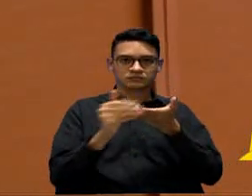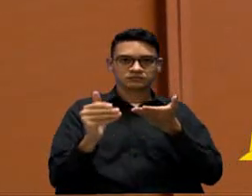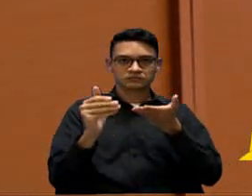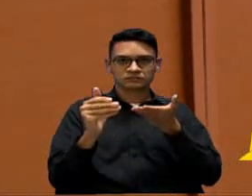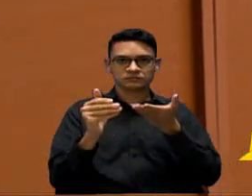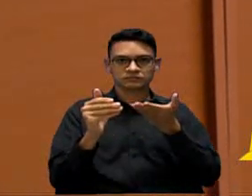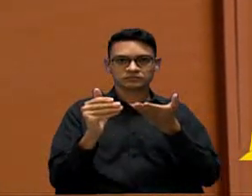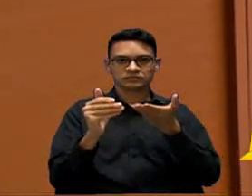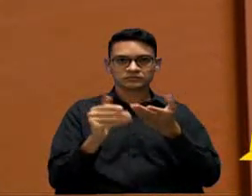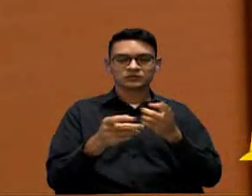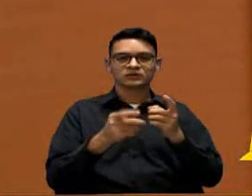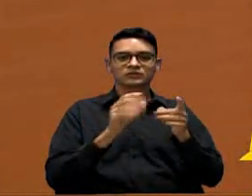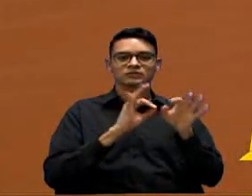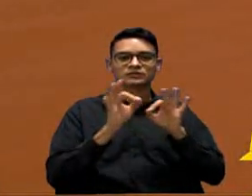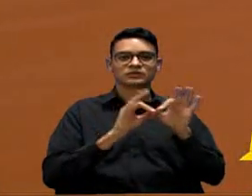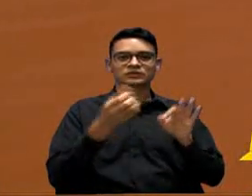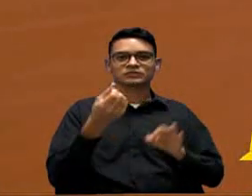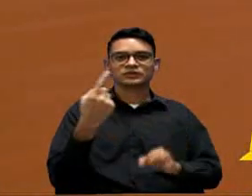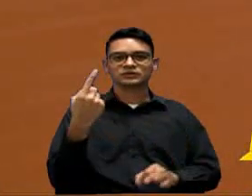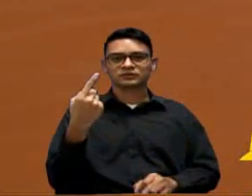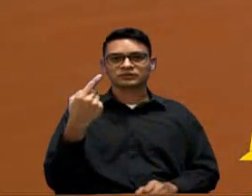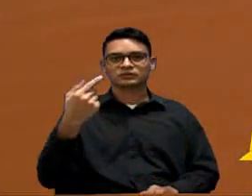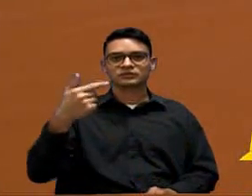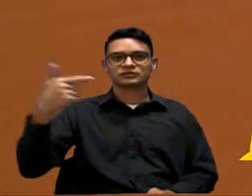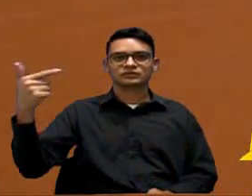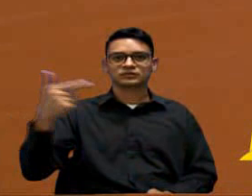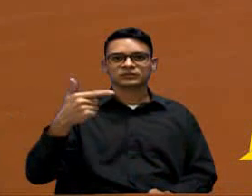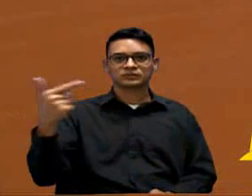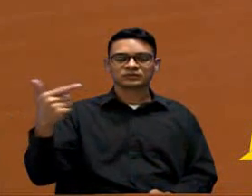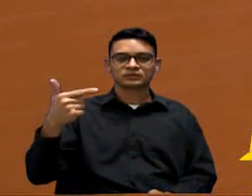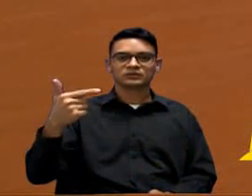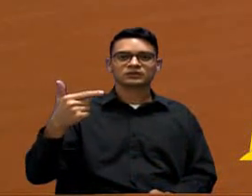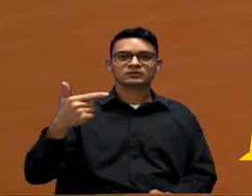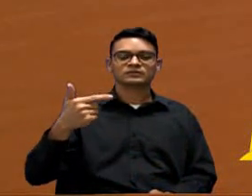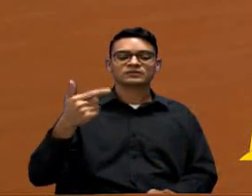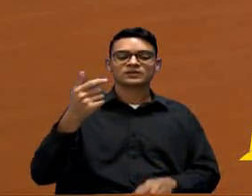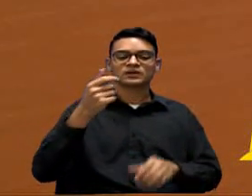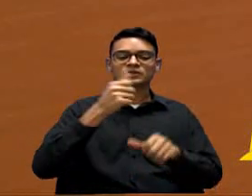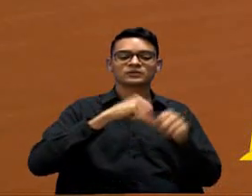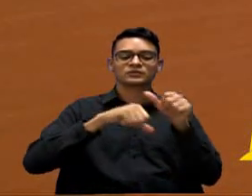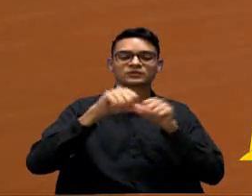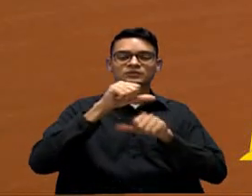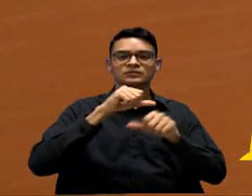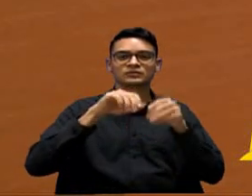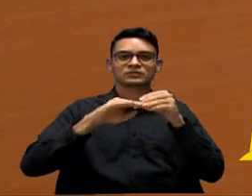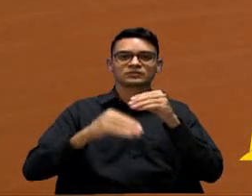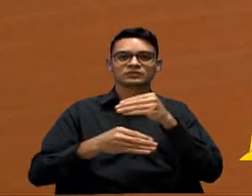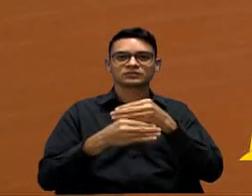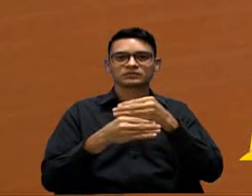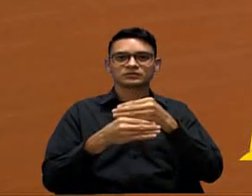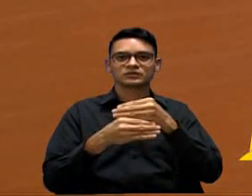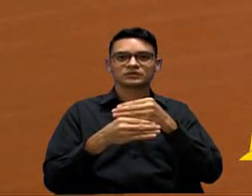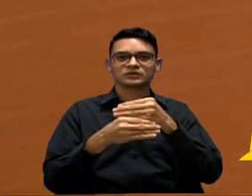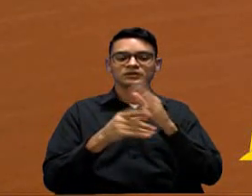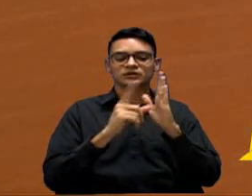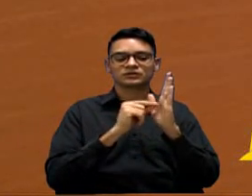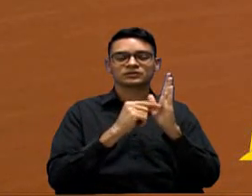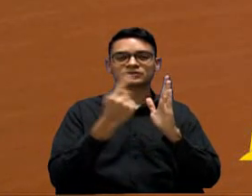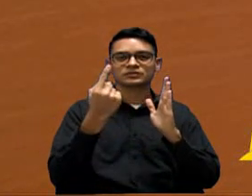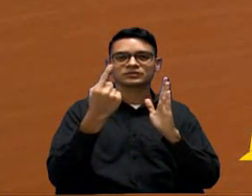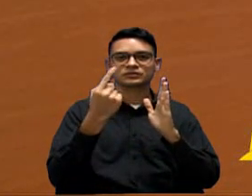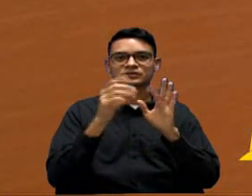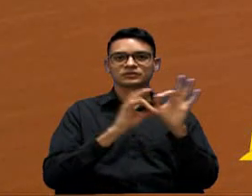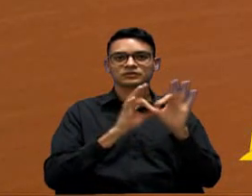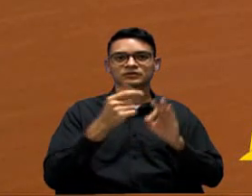projeto de lei 61-2022, que altera a emenda e a redação do artigo 1º da Lei